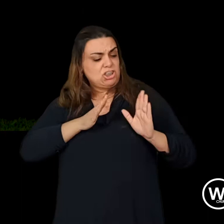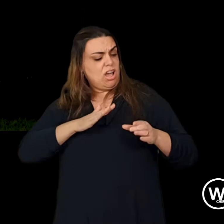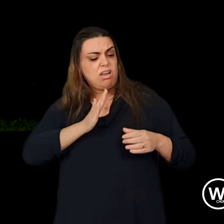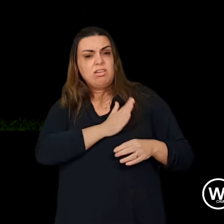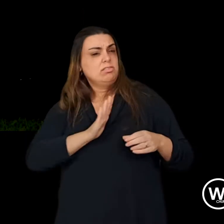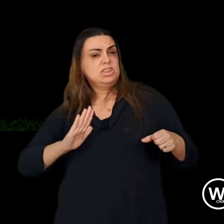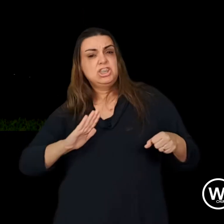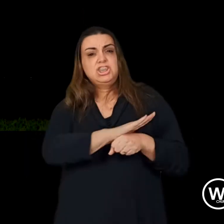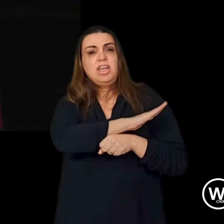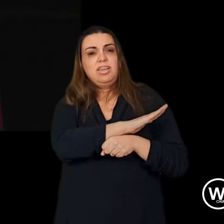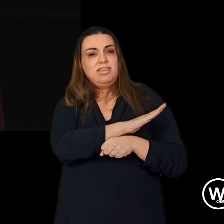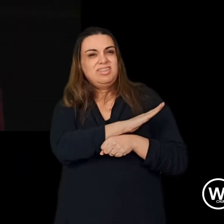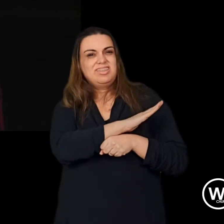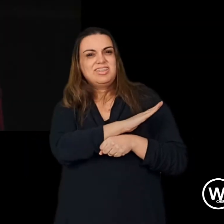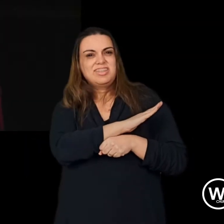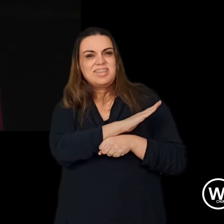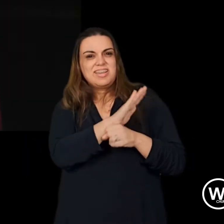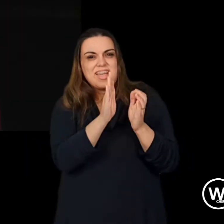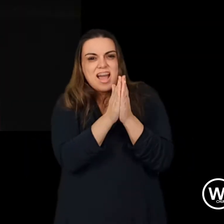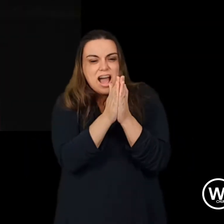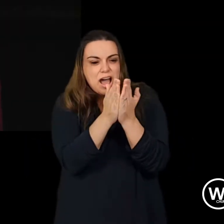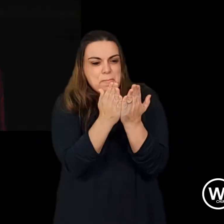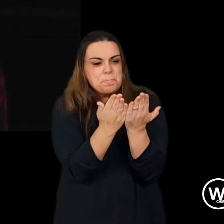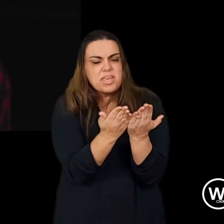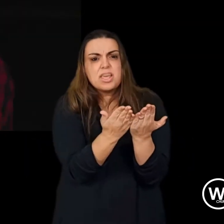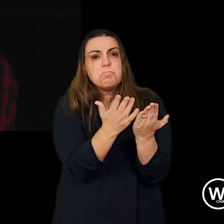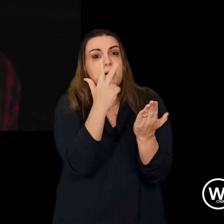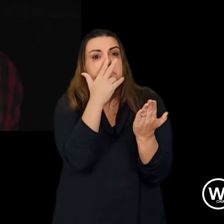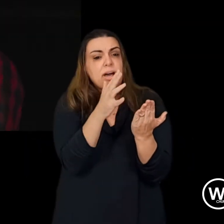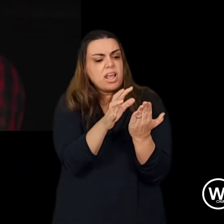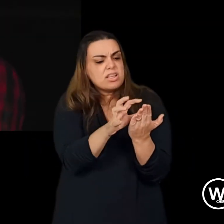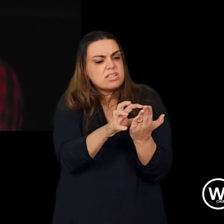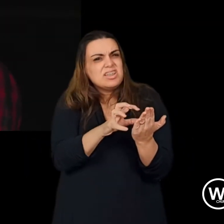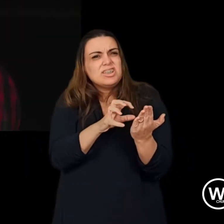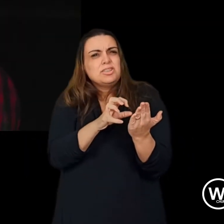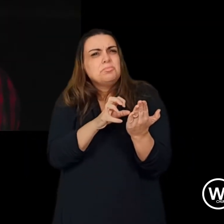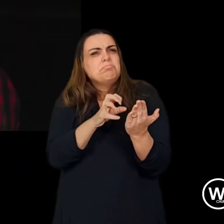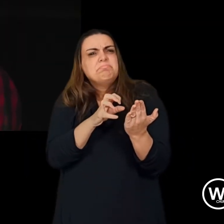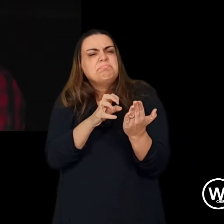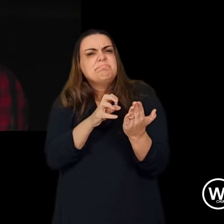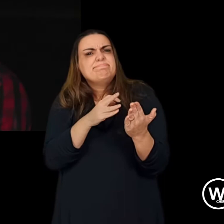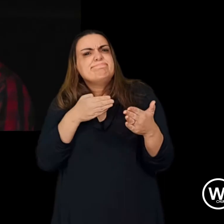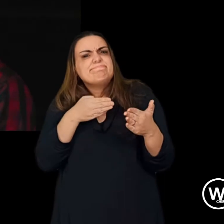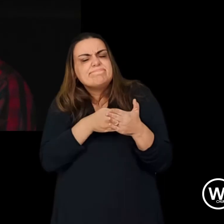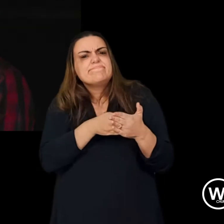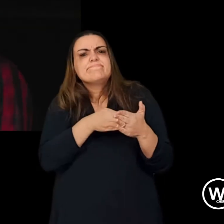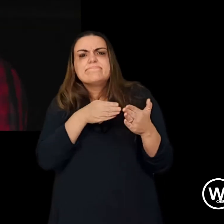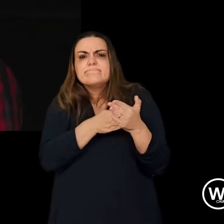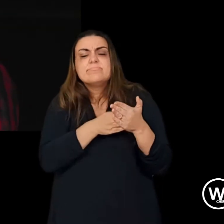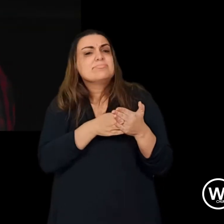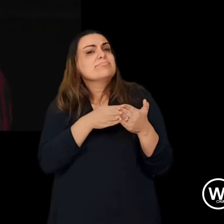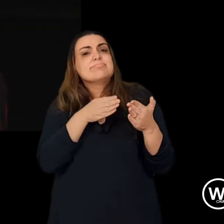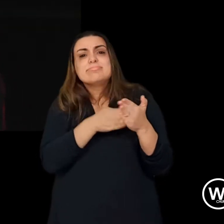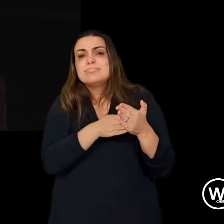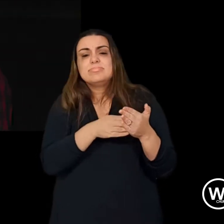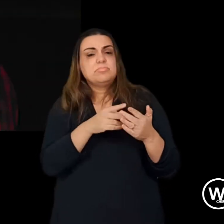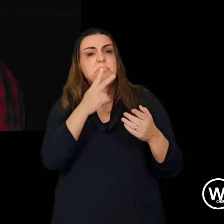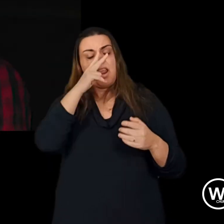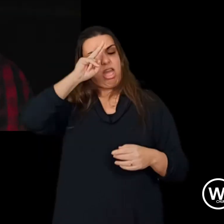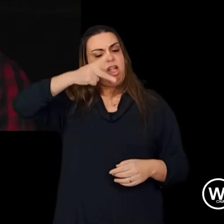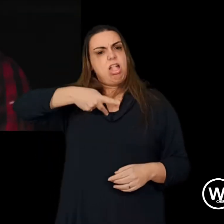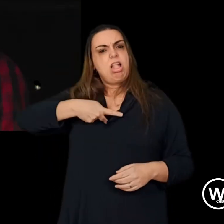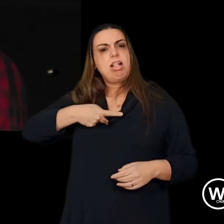deparamos com a palavra de Deus que tenta preencher o nosso coração, ela não encontra mais espaço, porque está cheio de nós